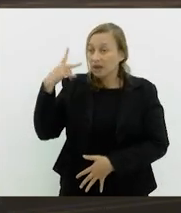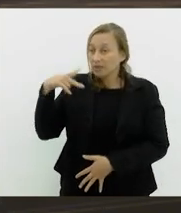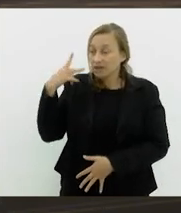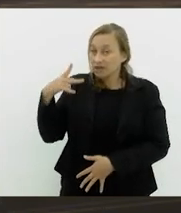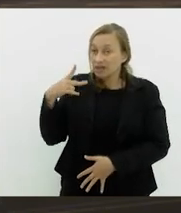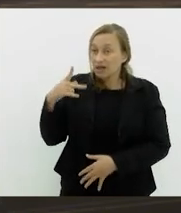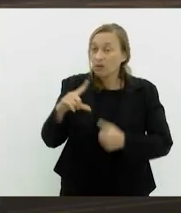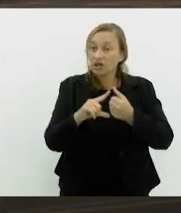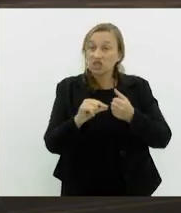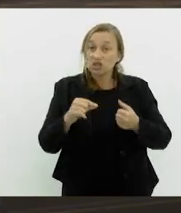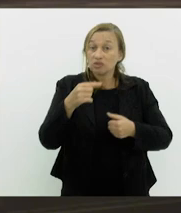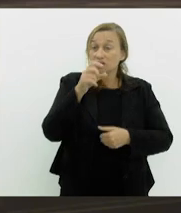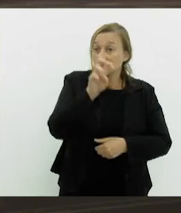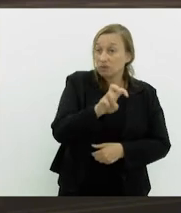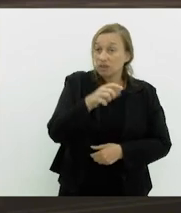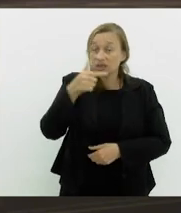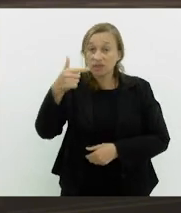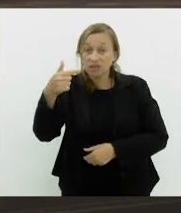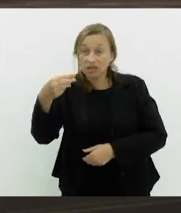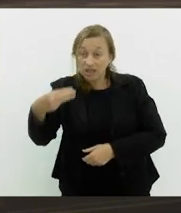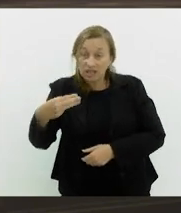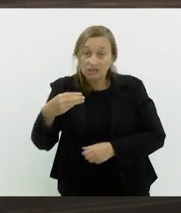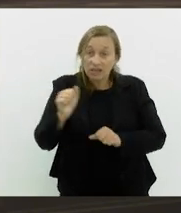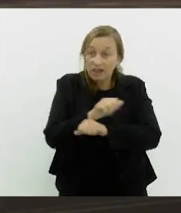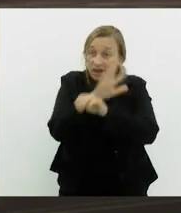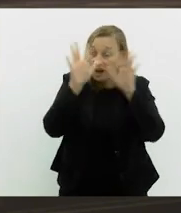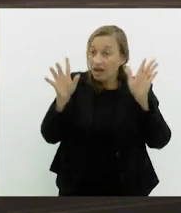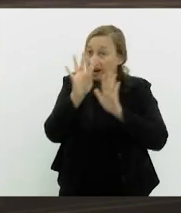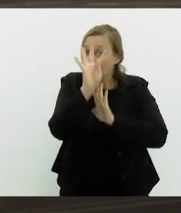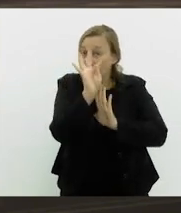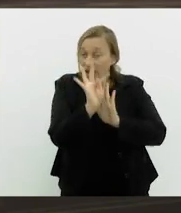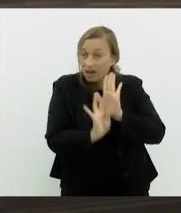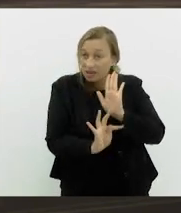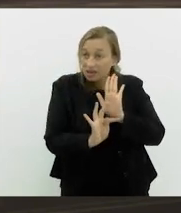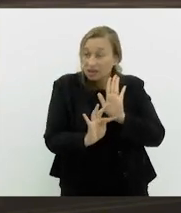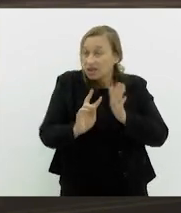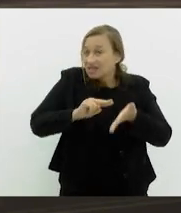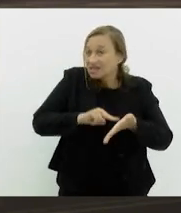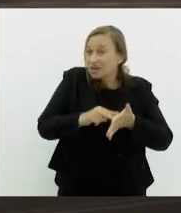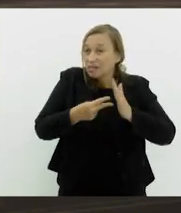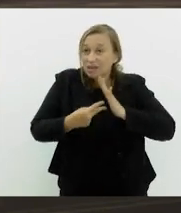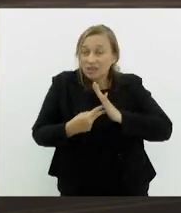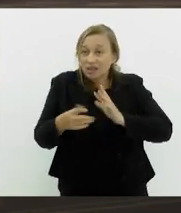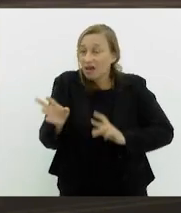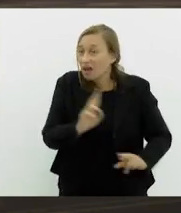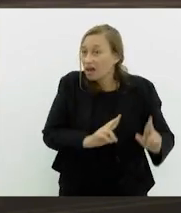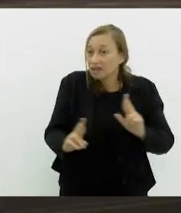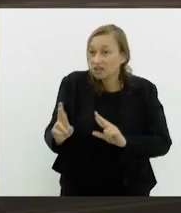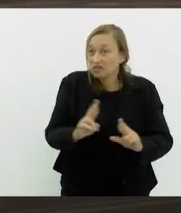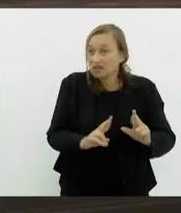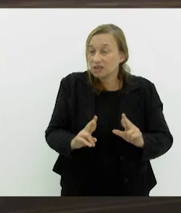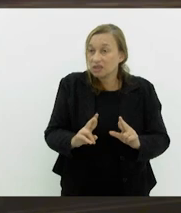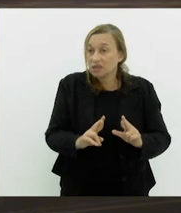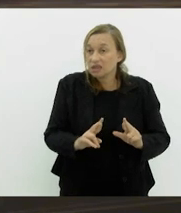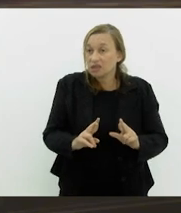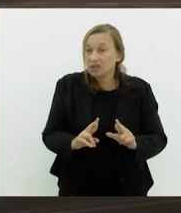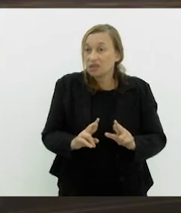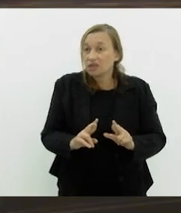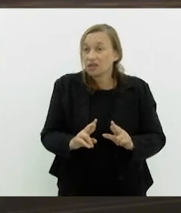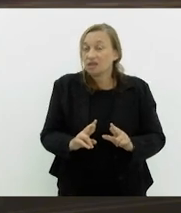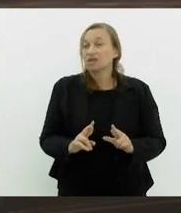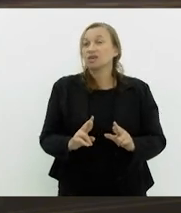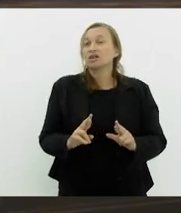a material, muito clara a redação, essas interpretações de relativizar essa imunidade